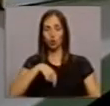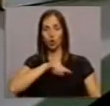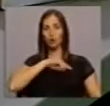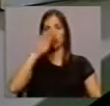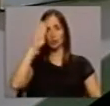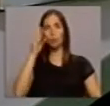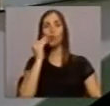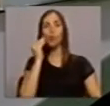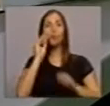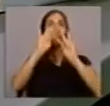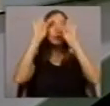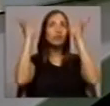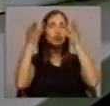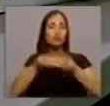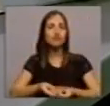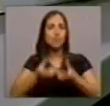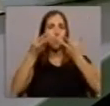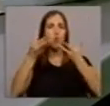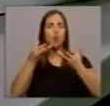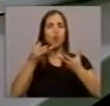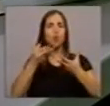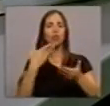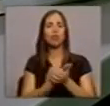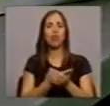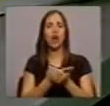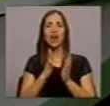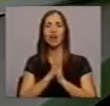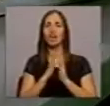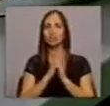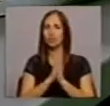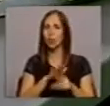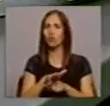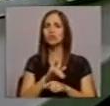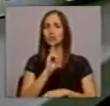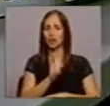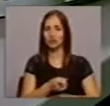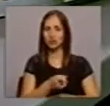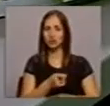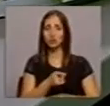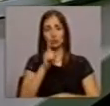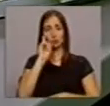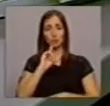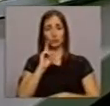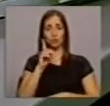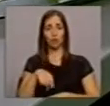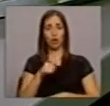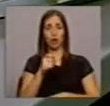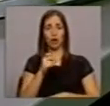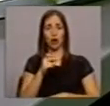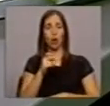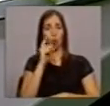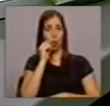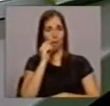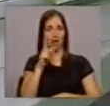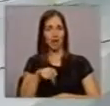é que o universo surgiu, que implicações é que isso também tem na religião, e Lawrence Krauss é também conhecido por ser um